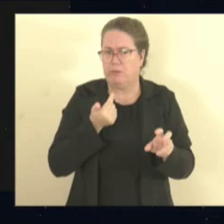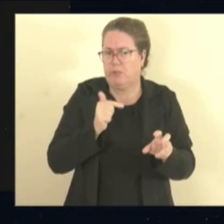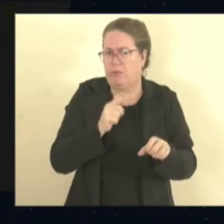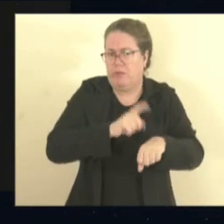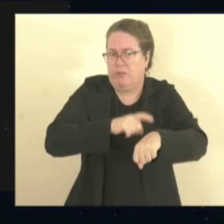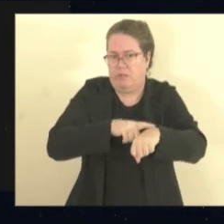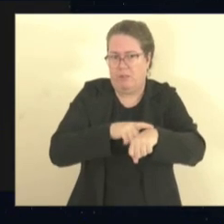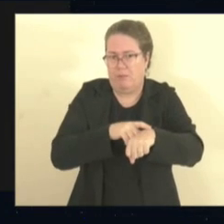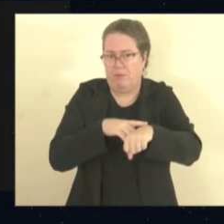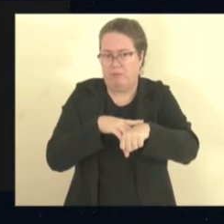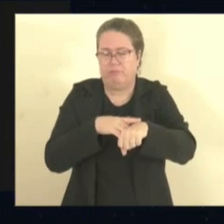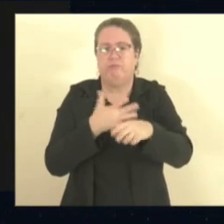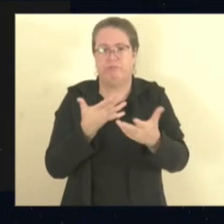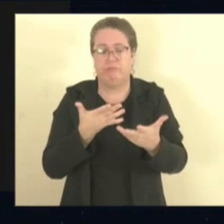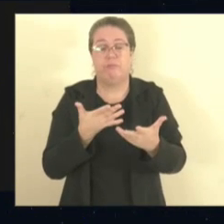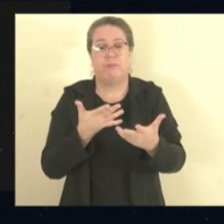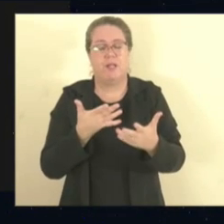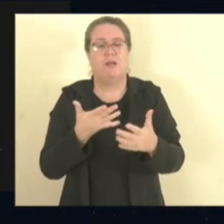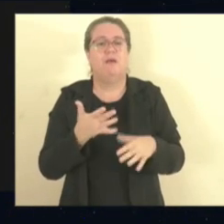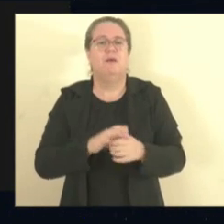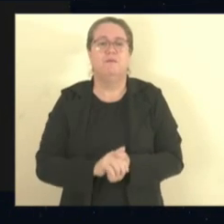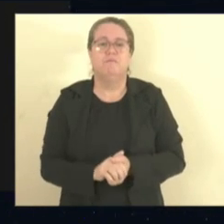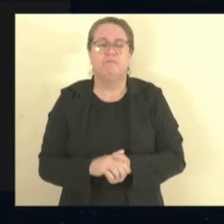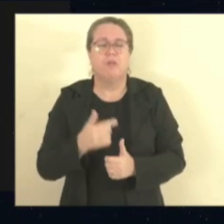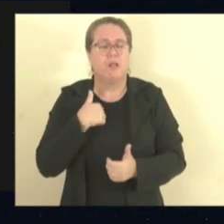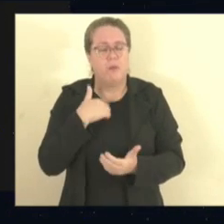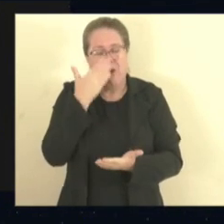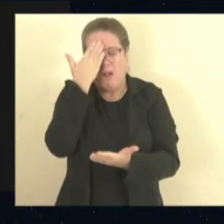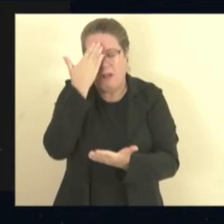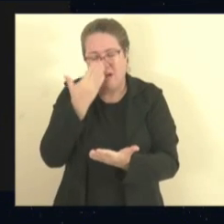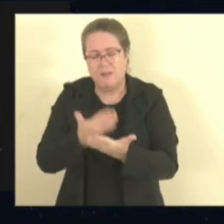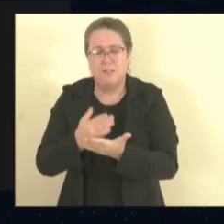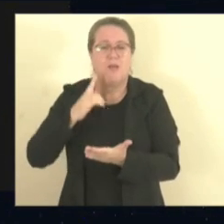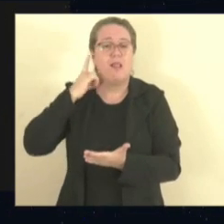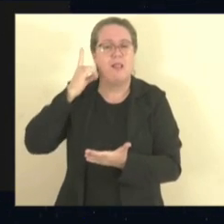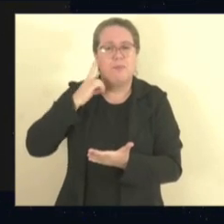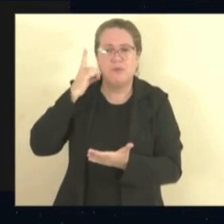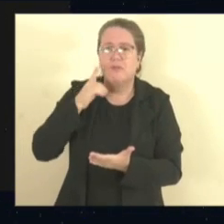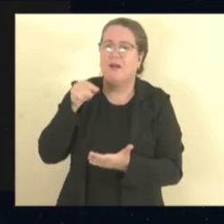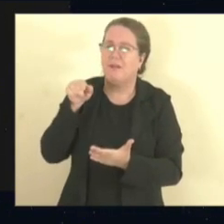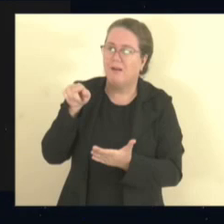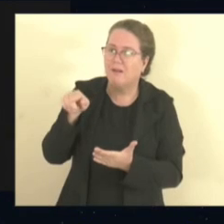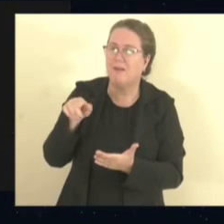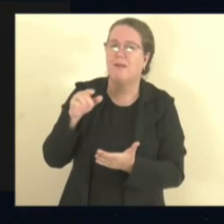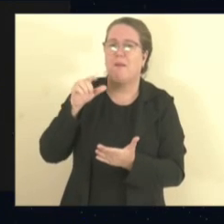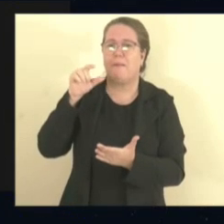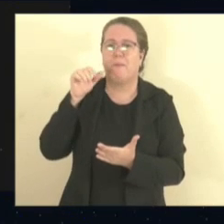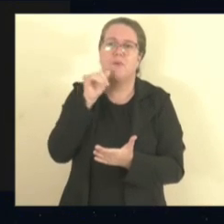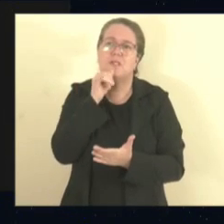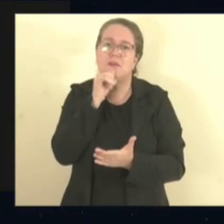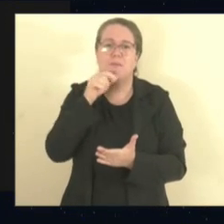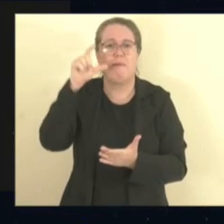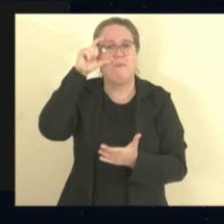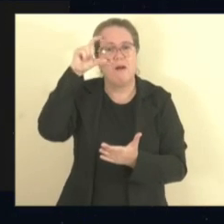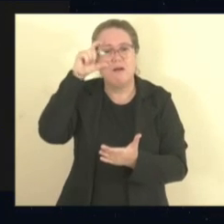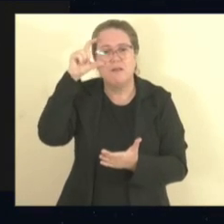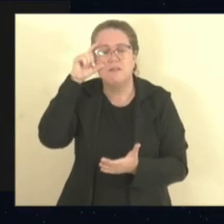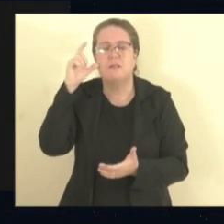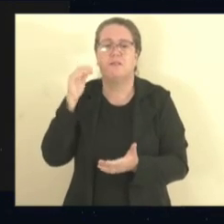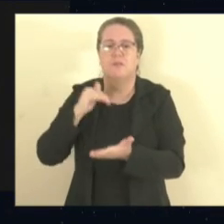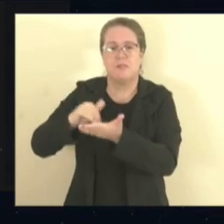deputado extraordinário aqui na Assembleia, por mais que eu confie até na boa gestão e na boa fé do secretário de